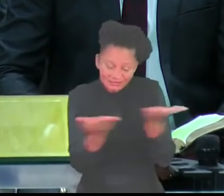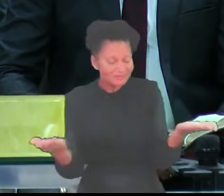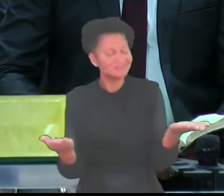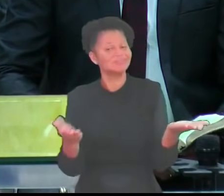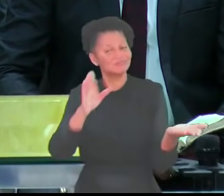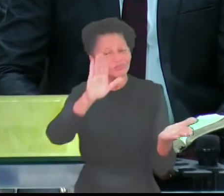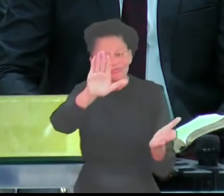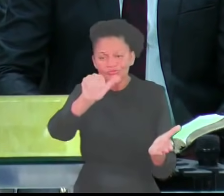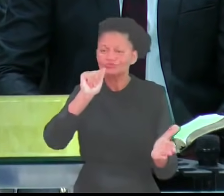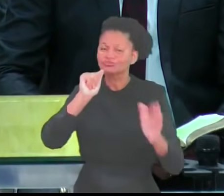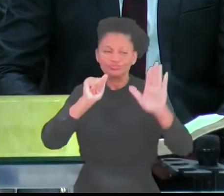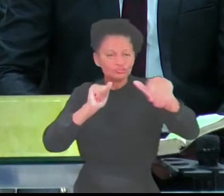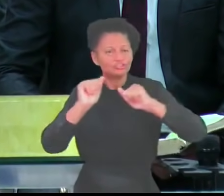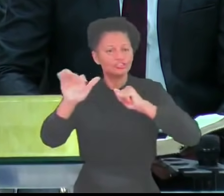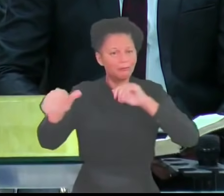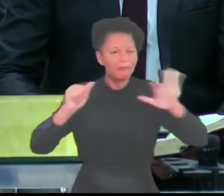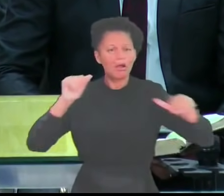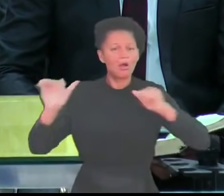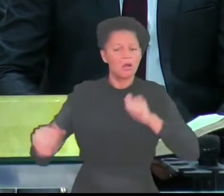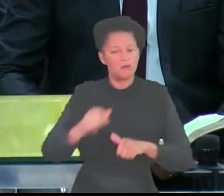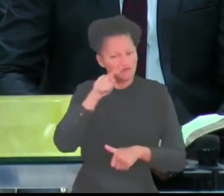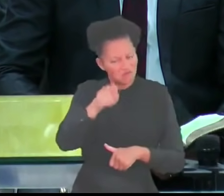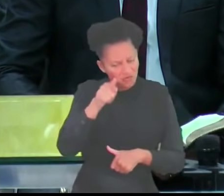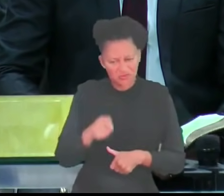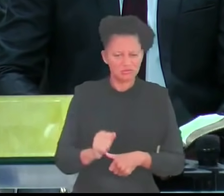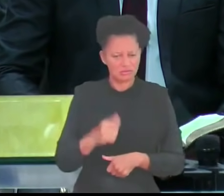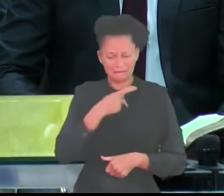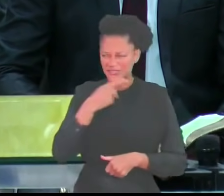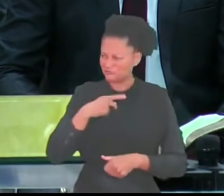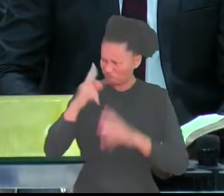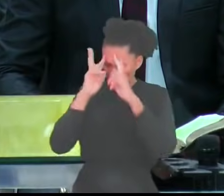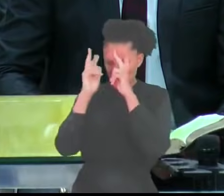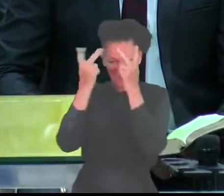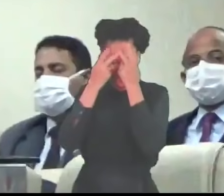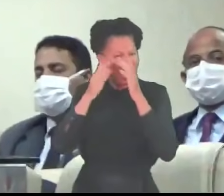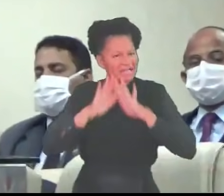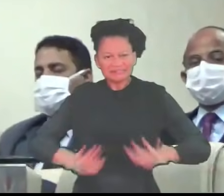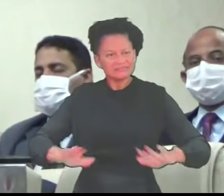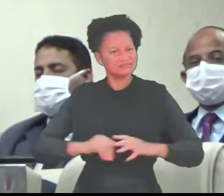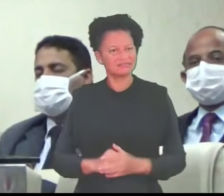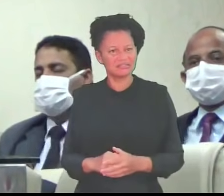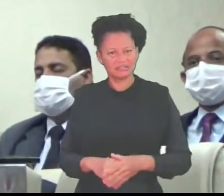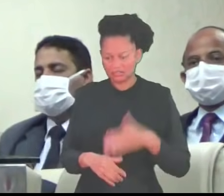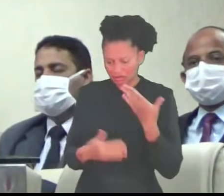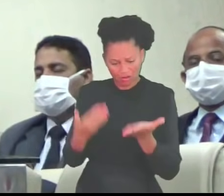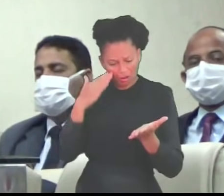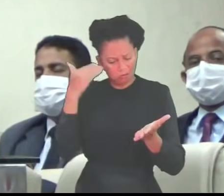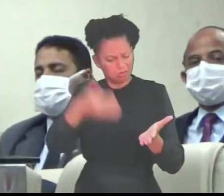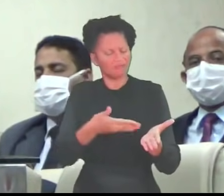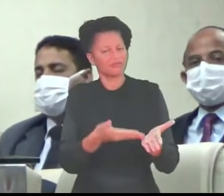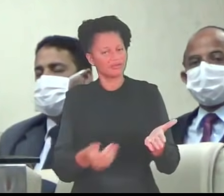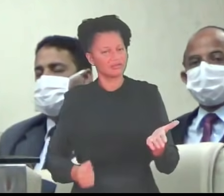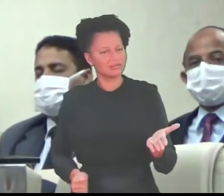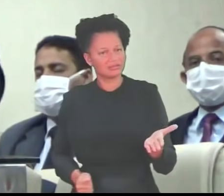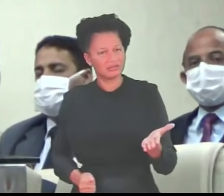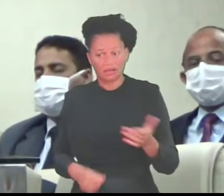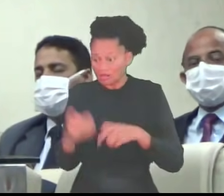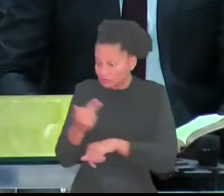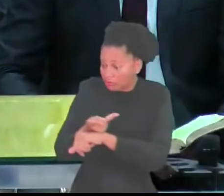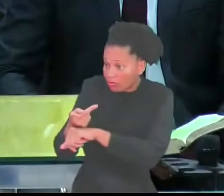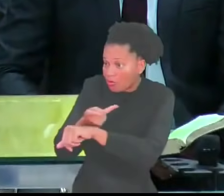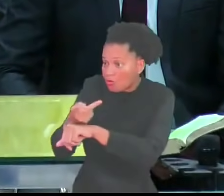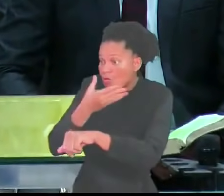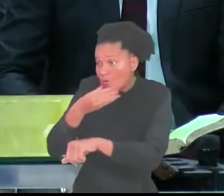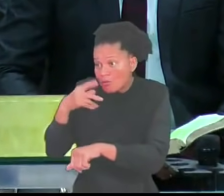chamados. Você que é pastor, não se revolte com essa situação não, que é assim mesmo. Olha aqui a prova. Só procurar o